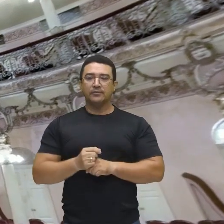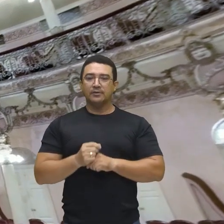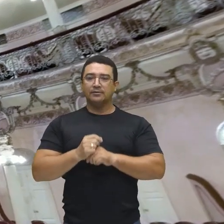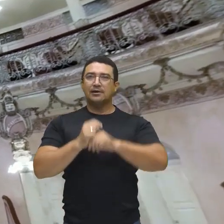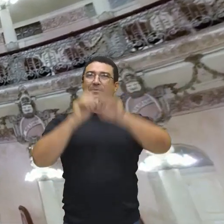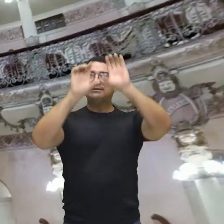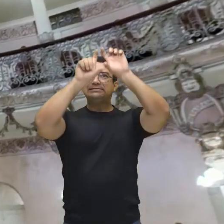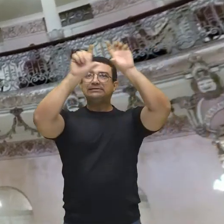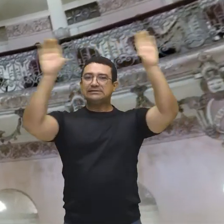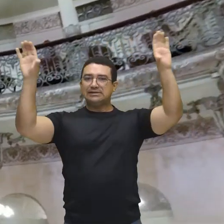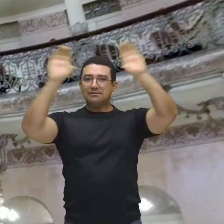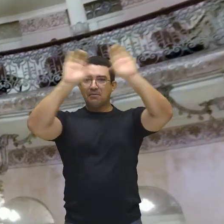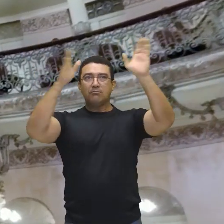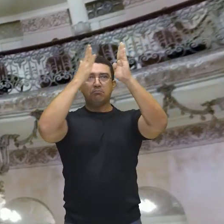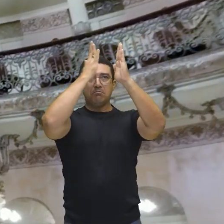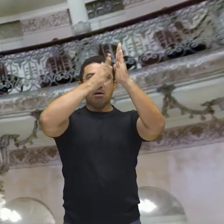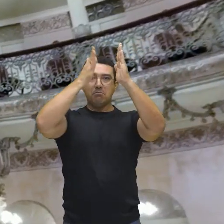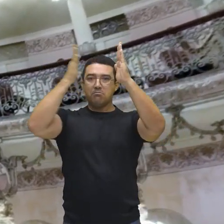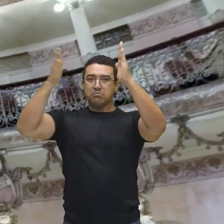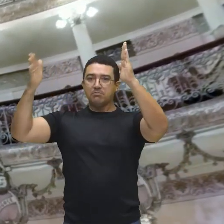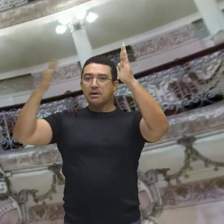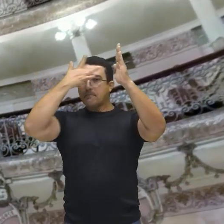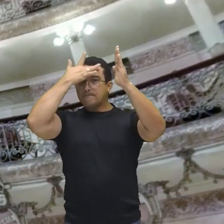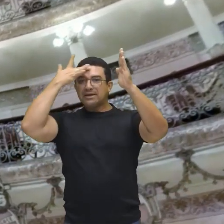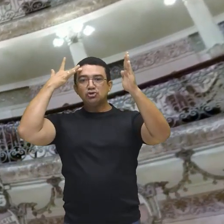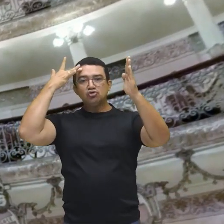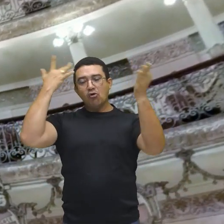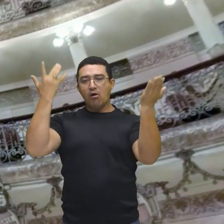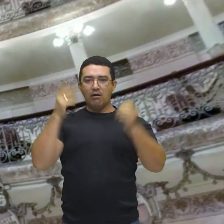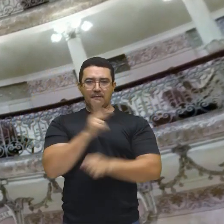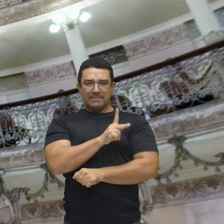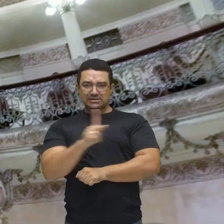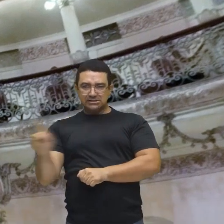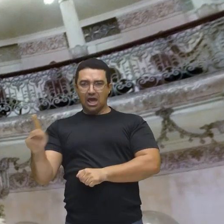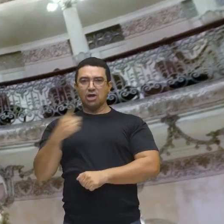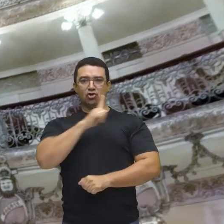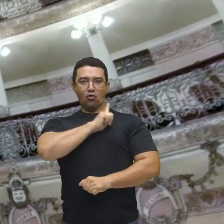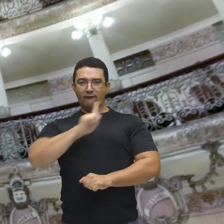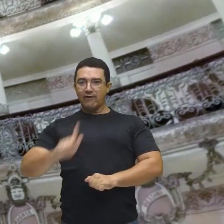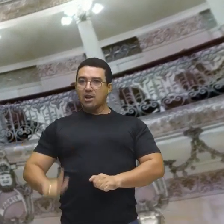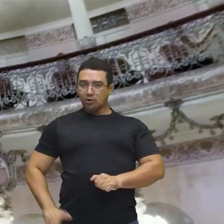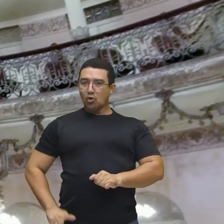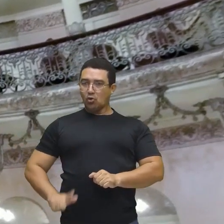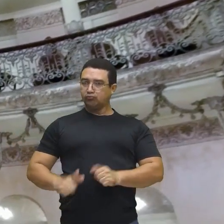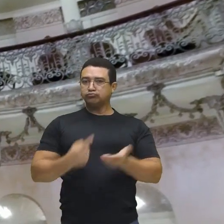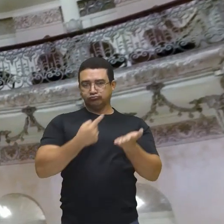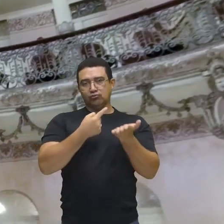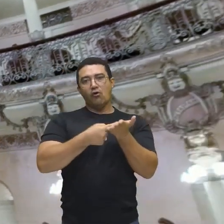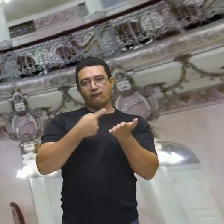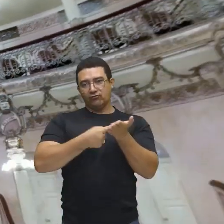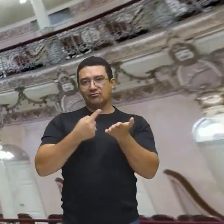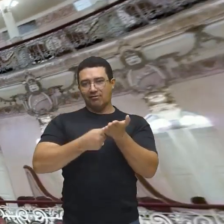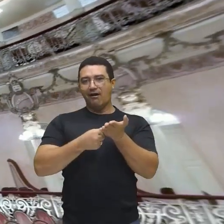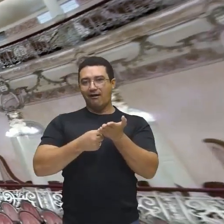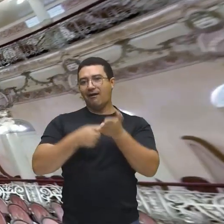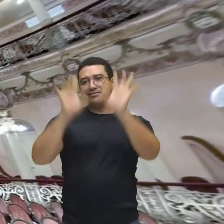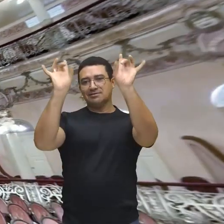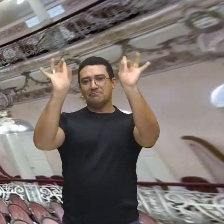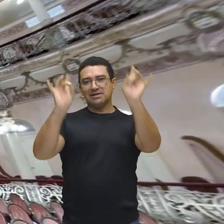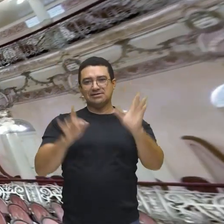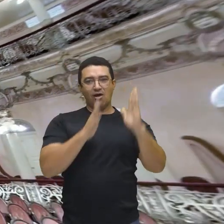camarote de convidados, né? Principalmente o presidente, o governador, quando vem. Então, eles têm uma visão privilegiada